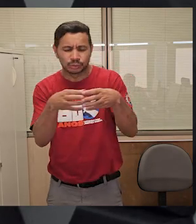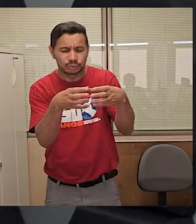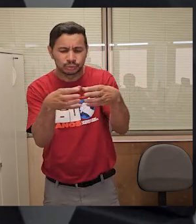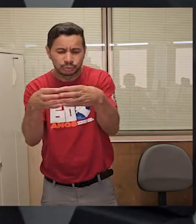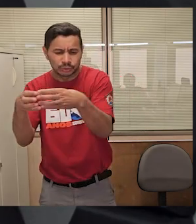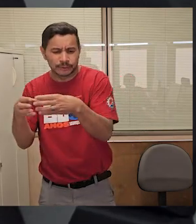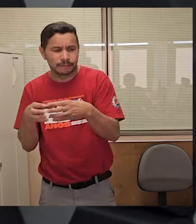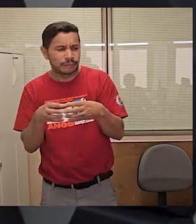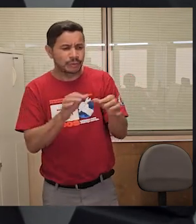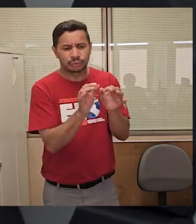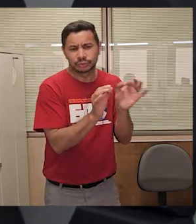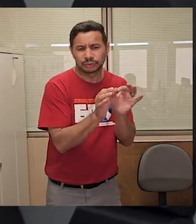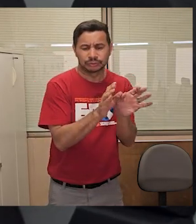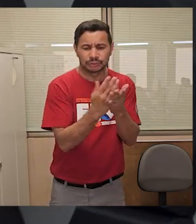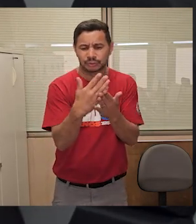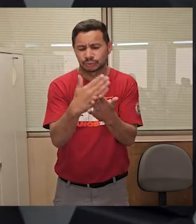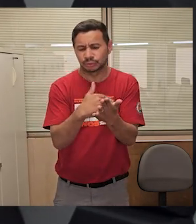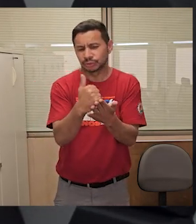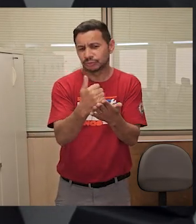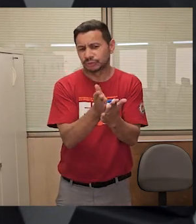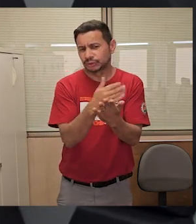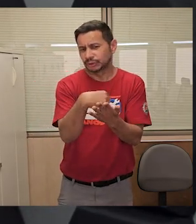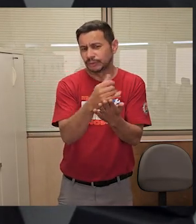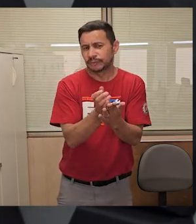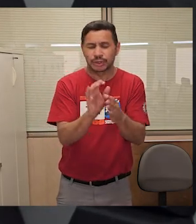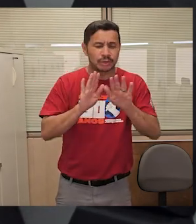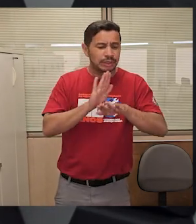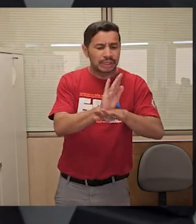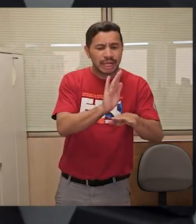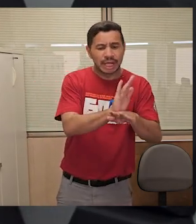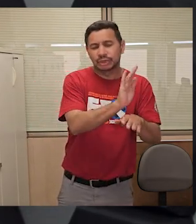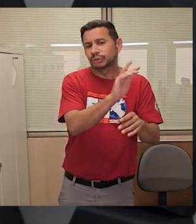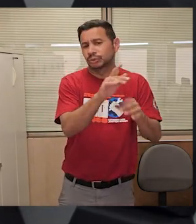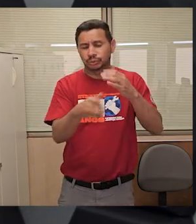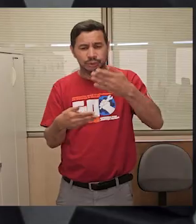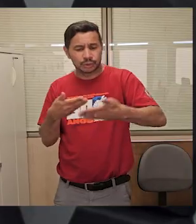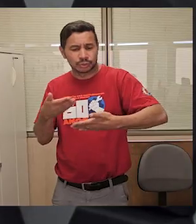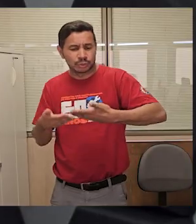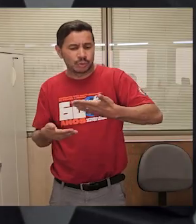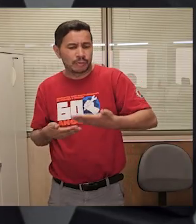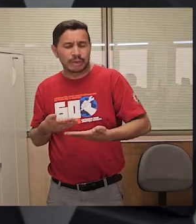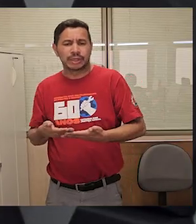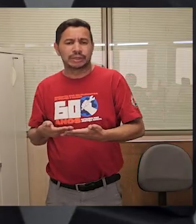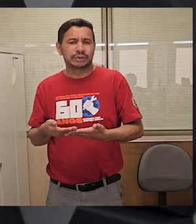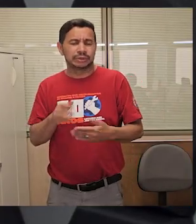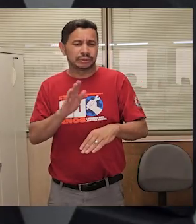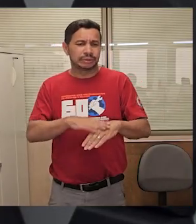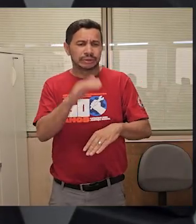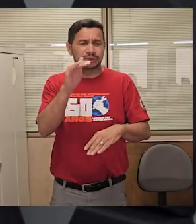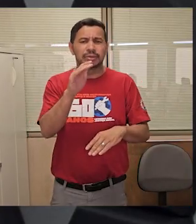que participam estão divididas, né? Elas se propõem a participar a partir dos eixos em que elas têm